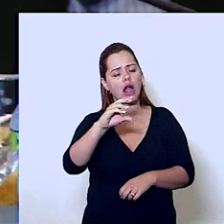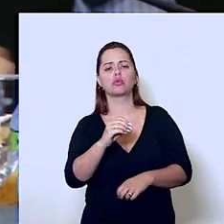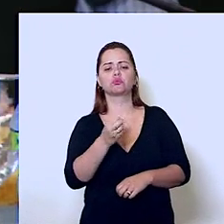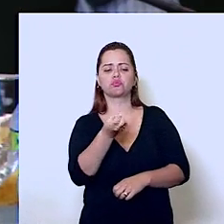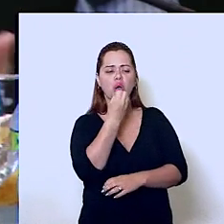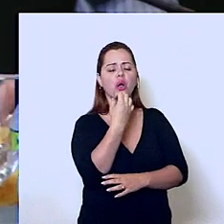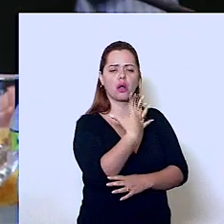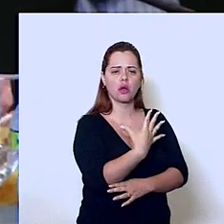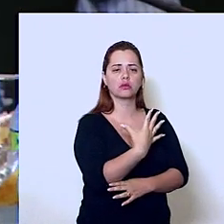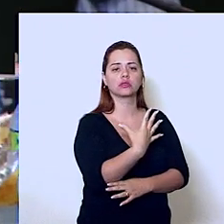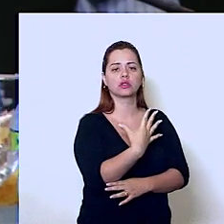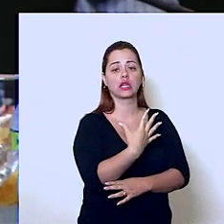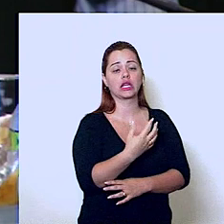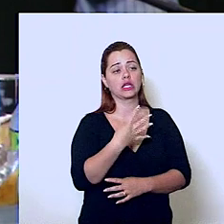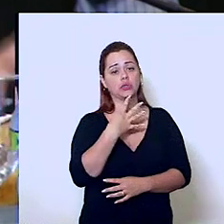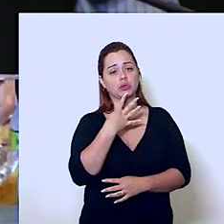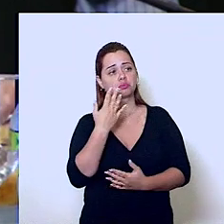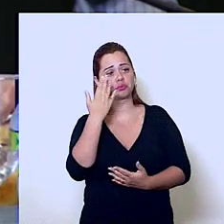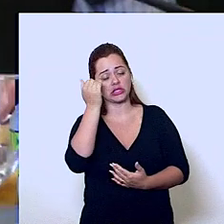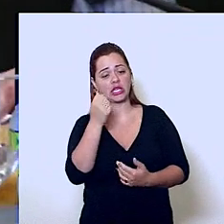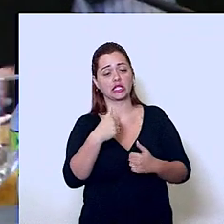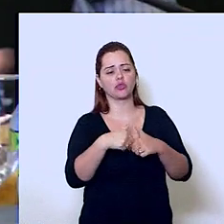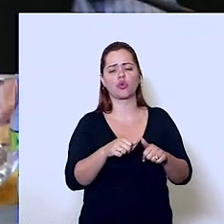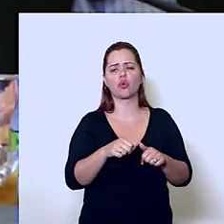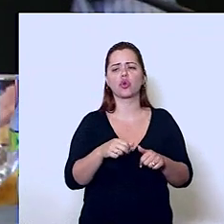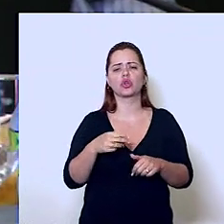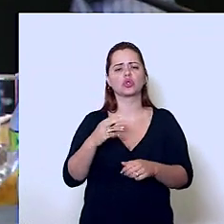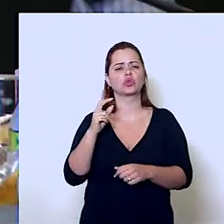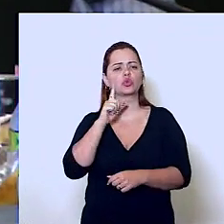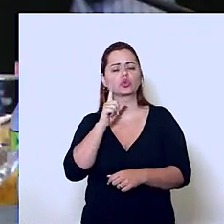não sei se ele tinha atado em Nova York, numa grande despedida que o setor